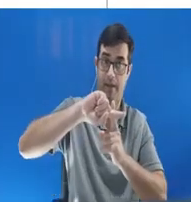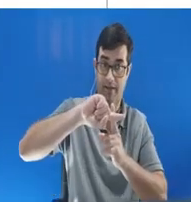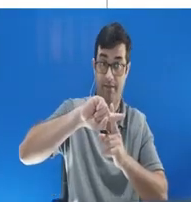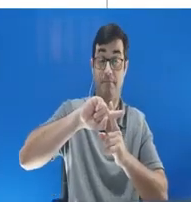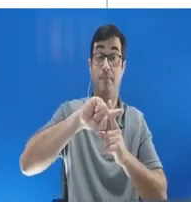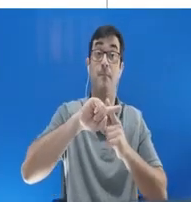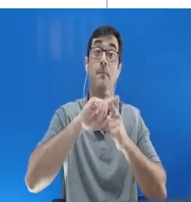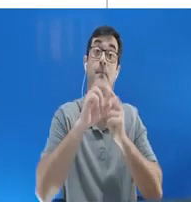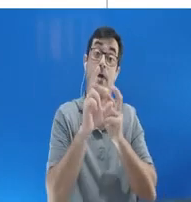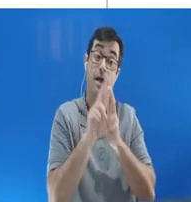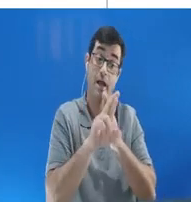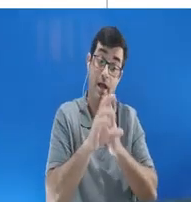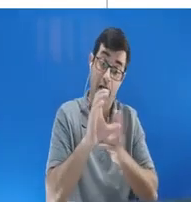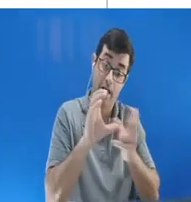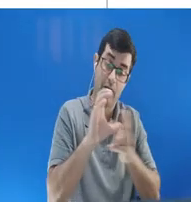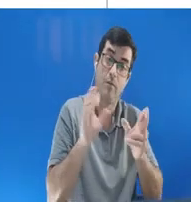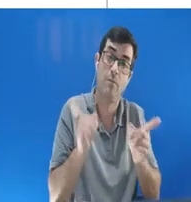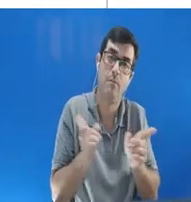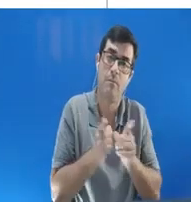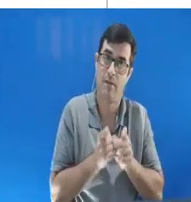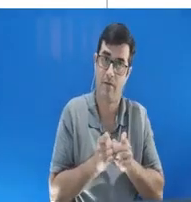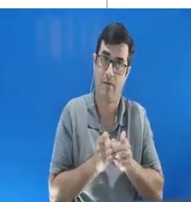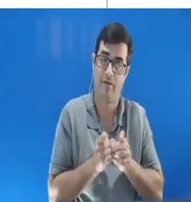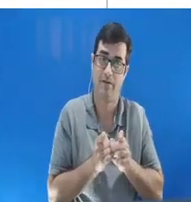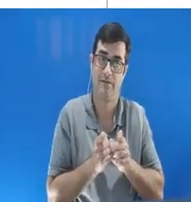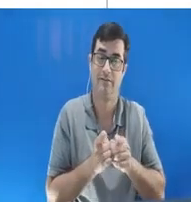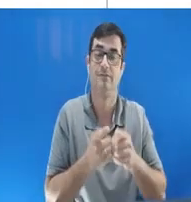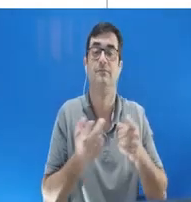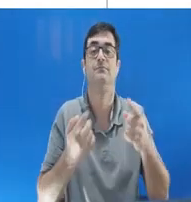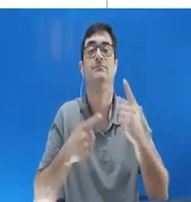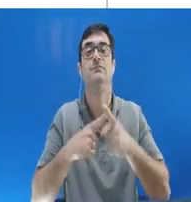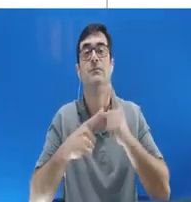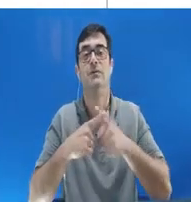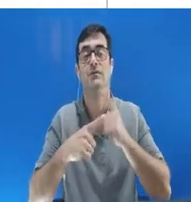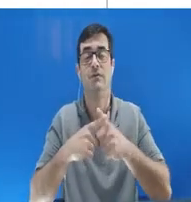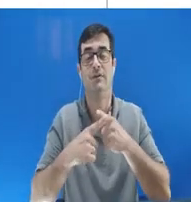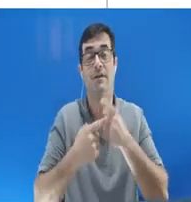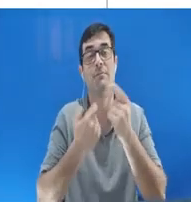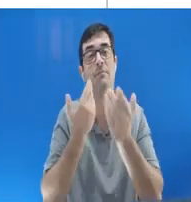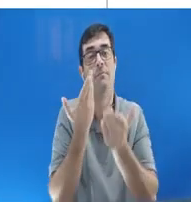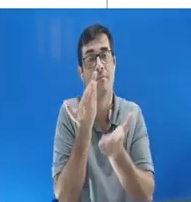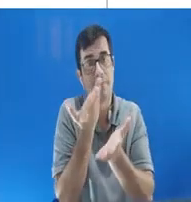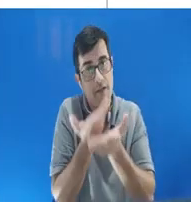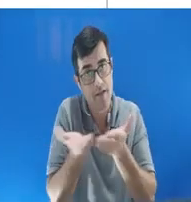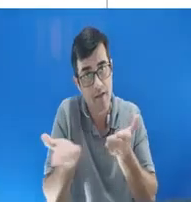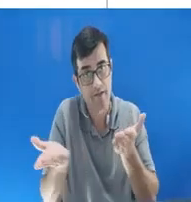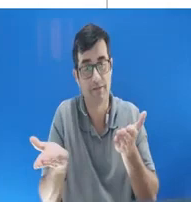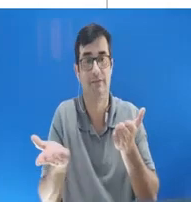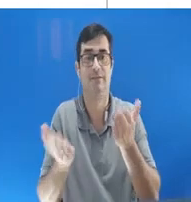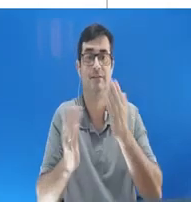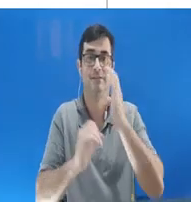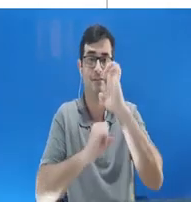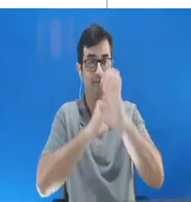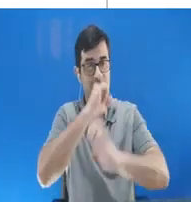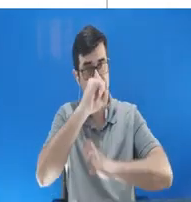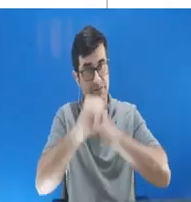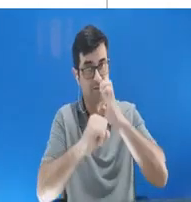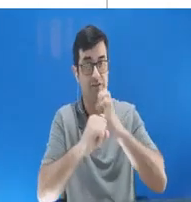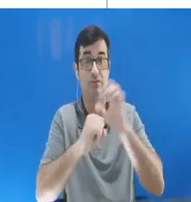o seu raio menor do que o átomo que deu origem. E isso se deve à perda, né, ou